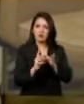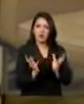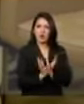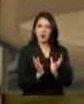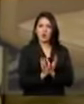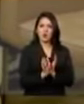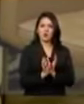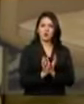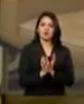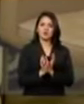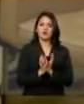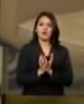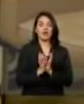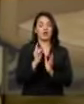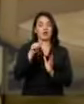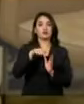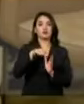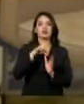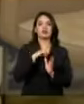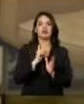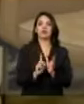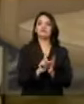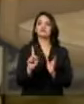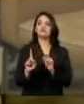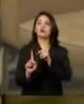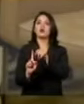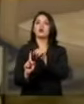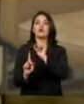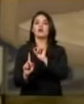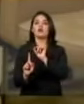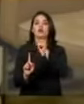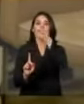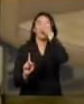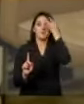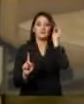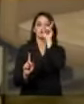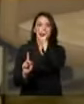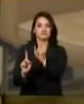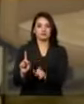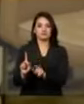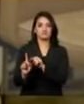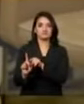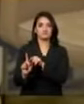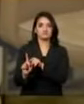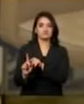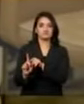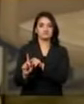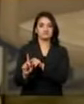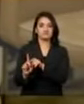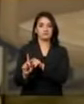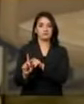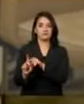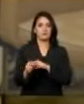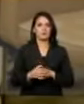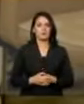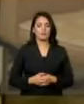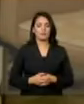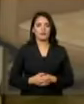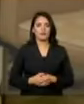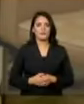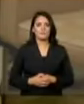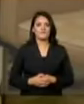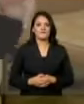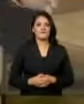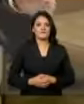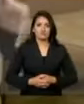entre eles e entre o grupo de juristas que lá compunha essa comissão de notáveis,